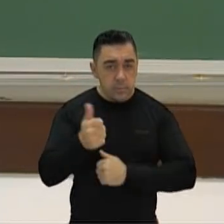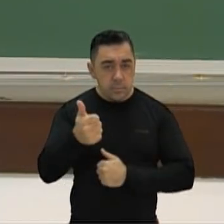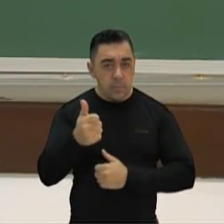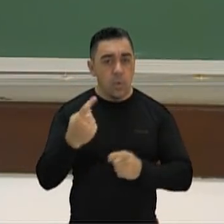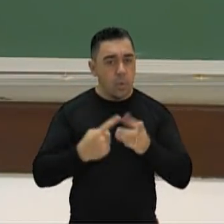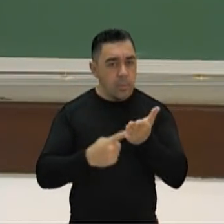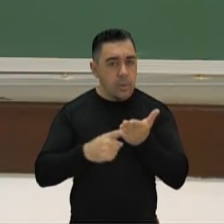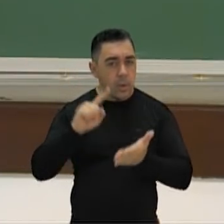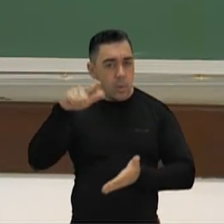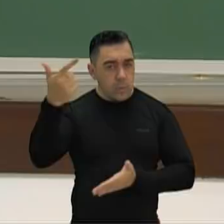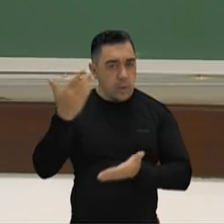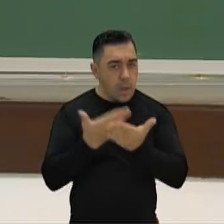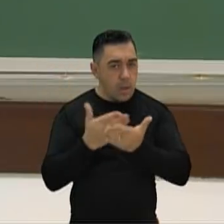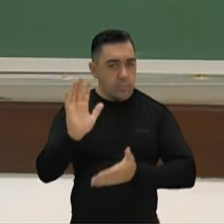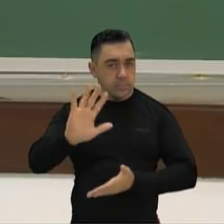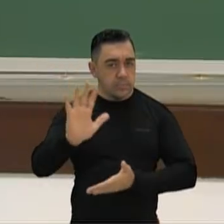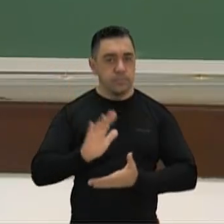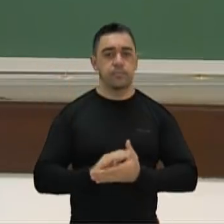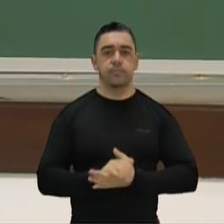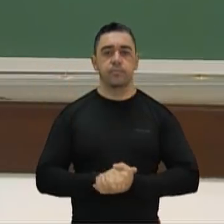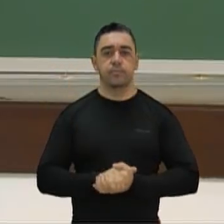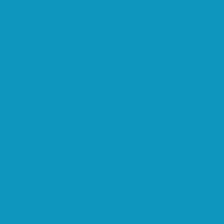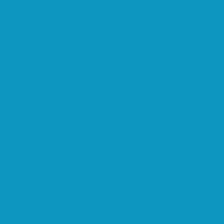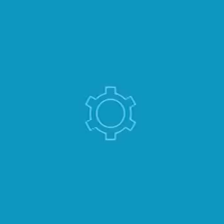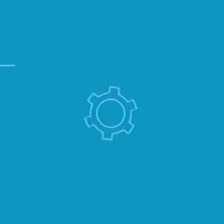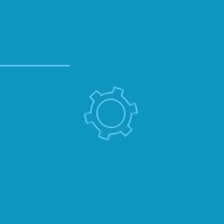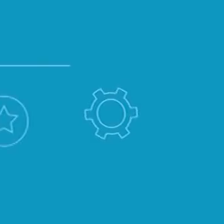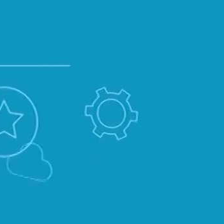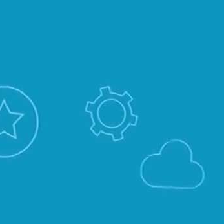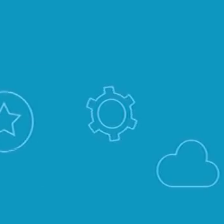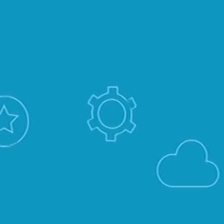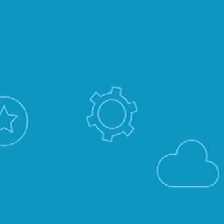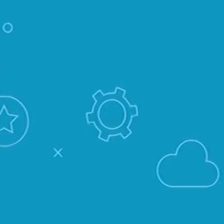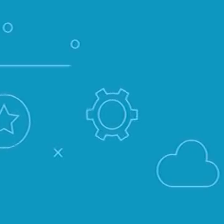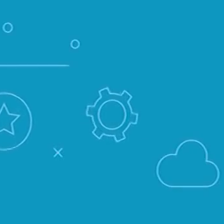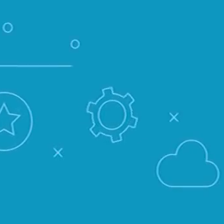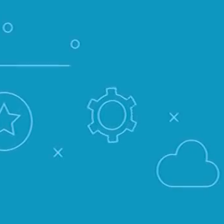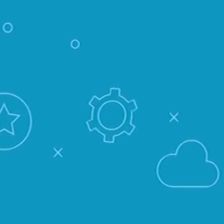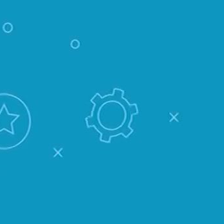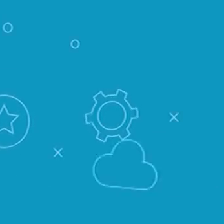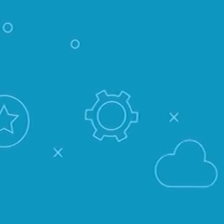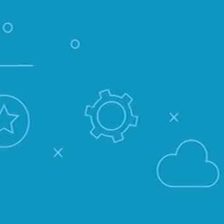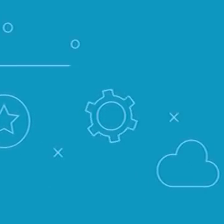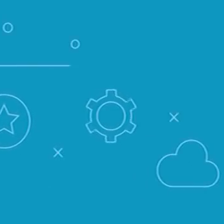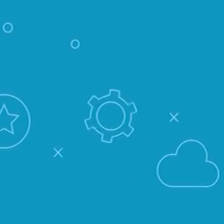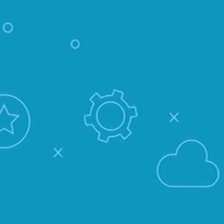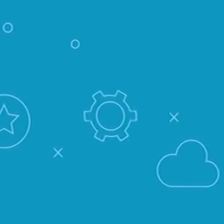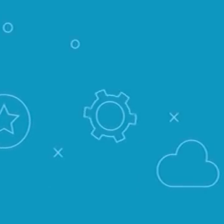na aula que vem. Tchau, tchau!